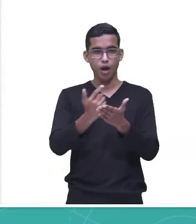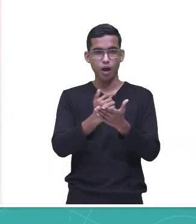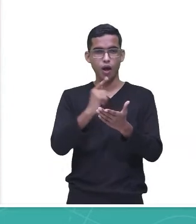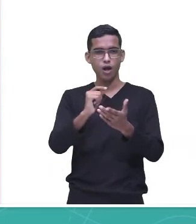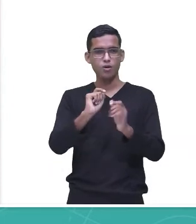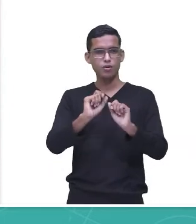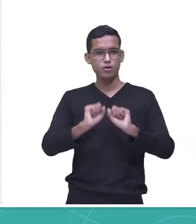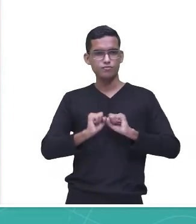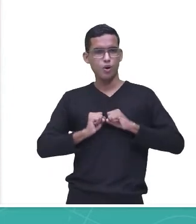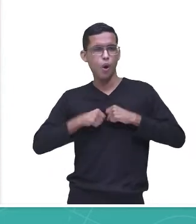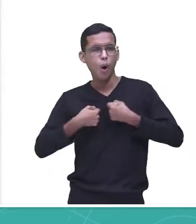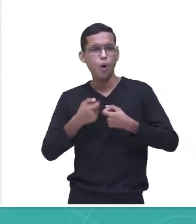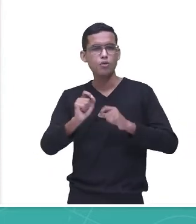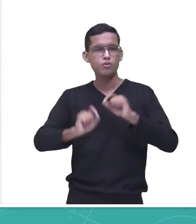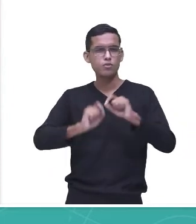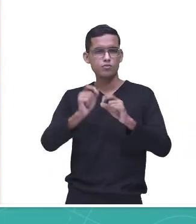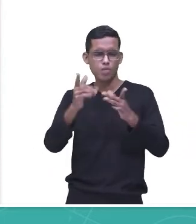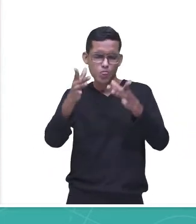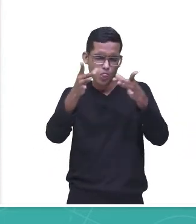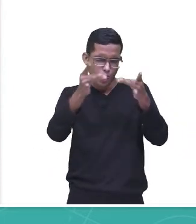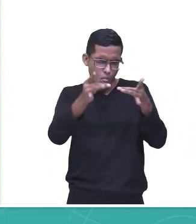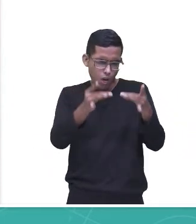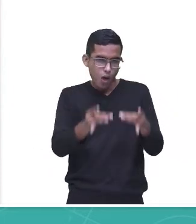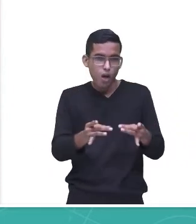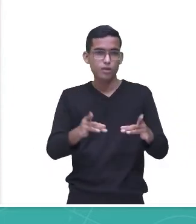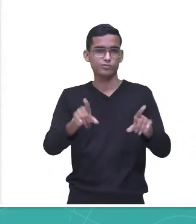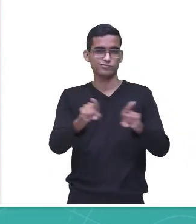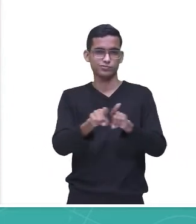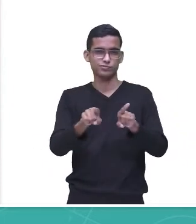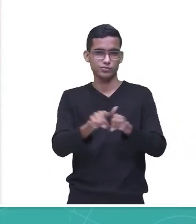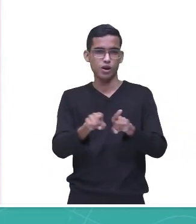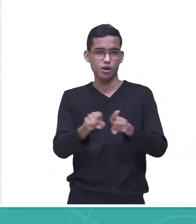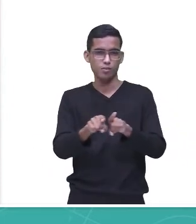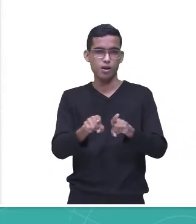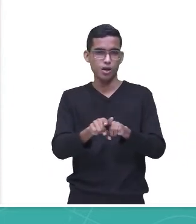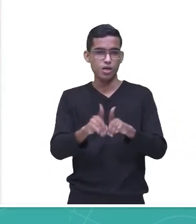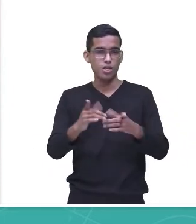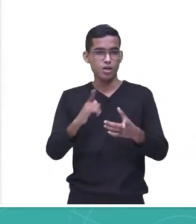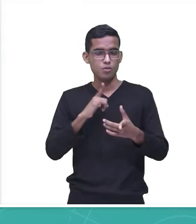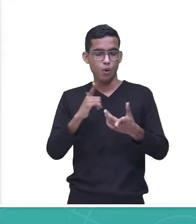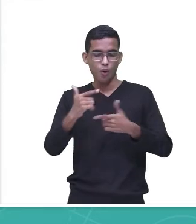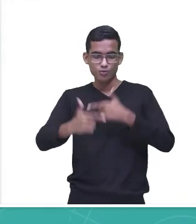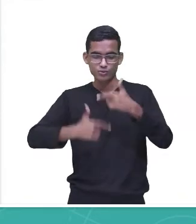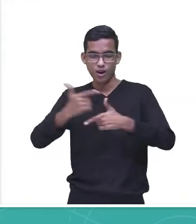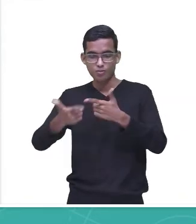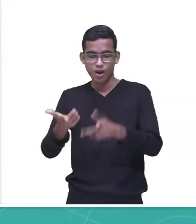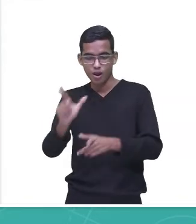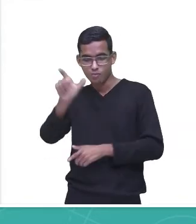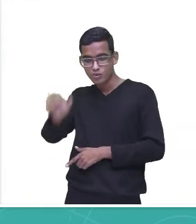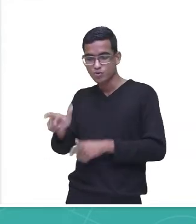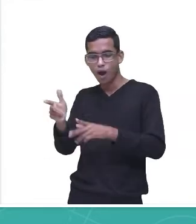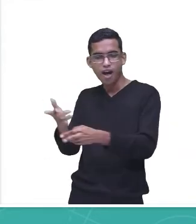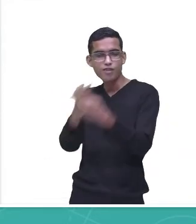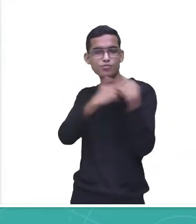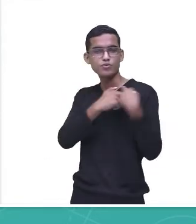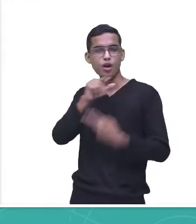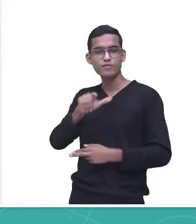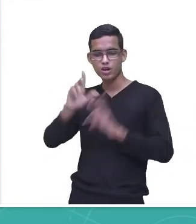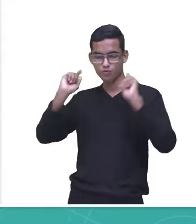seu refinamento e detalhismo. Esse trabalho era destinado aos monges iluminadores, os quais pintavam